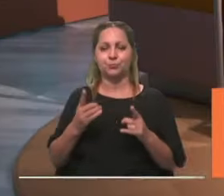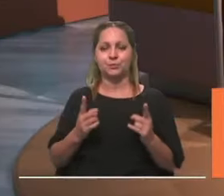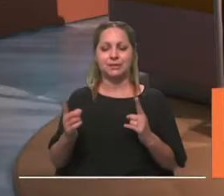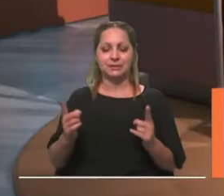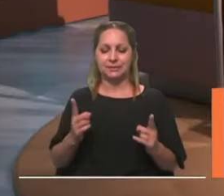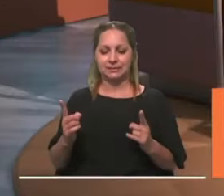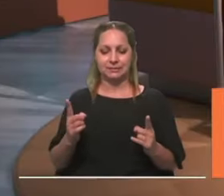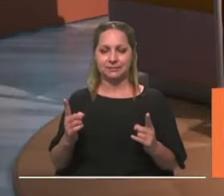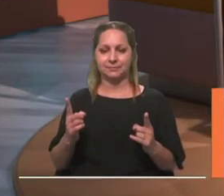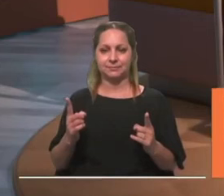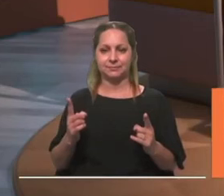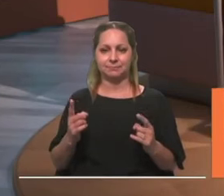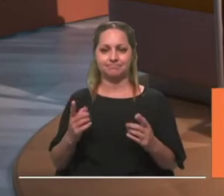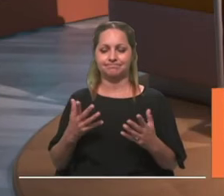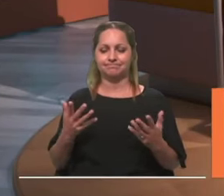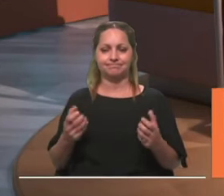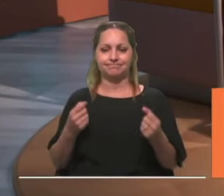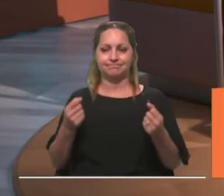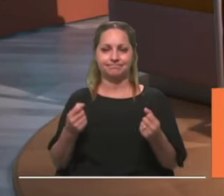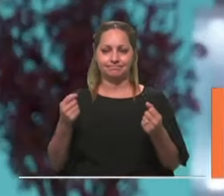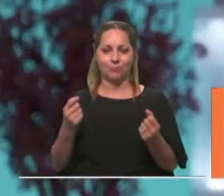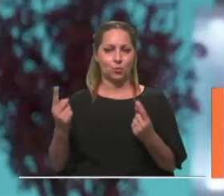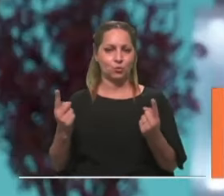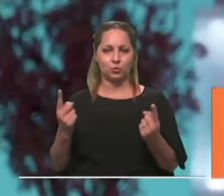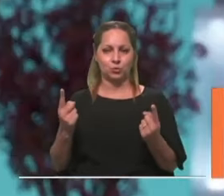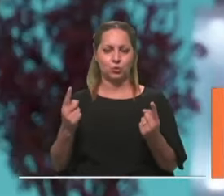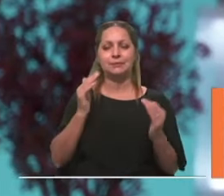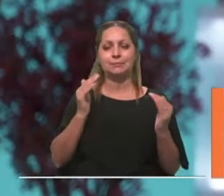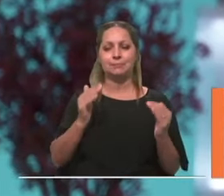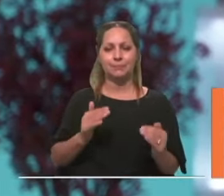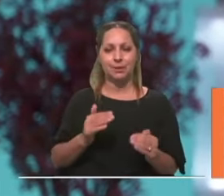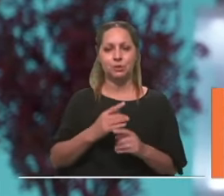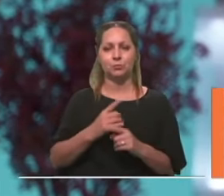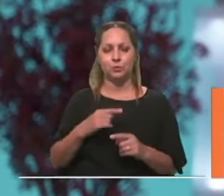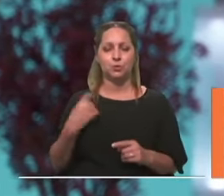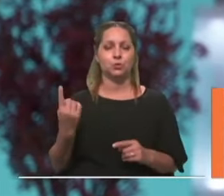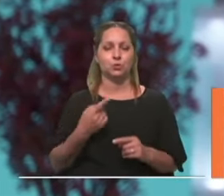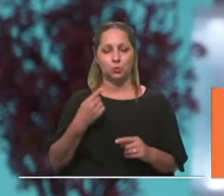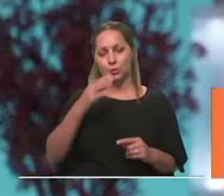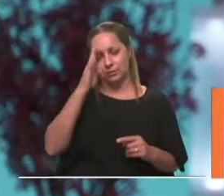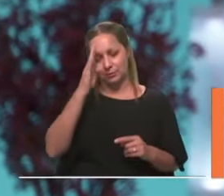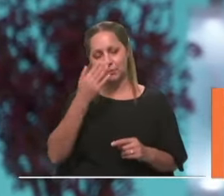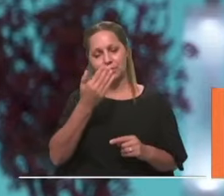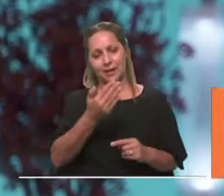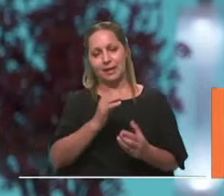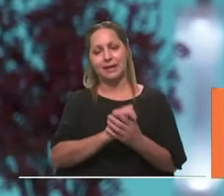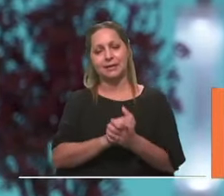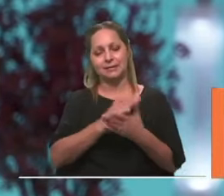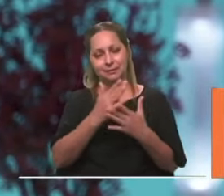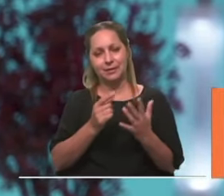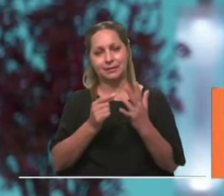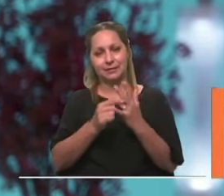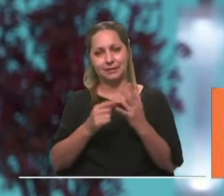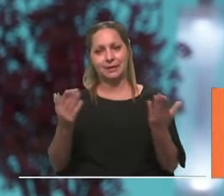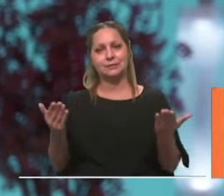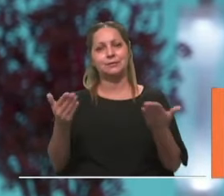vontade nem querer de ambas as partes de nos conhecermos. Todos sabemos que é um casamento, há a troca de alianças, certo. Há tudo, mas